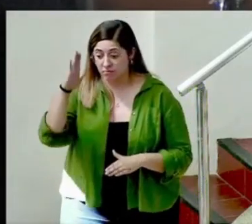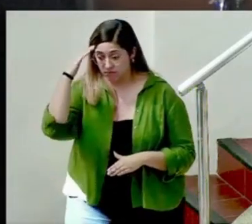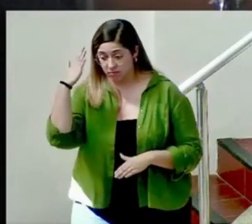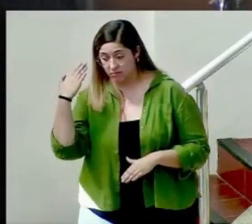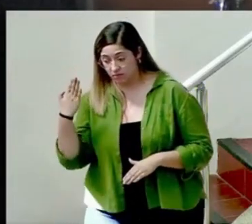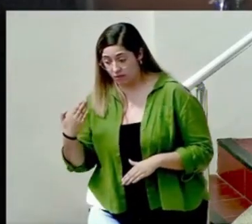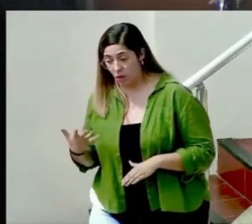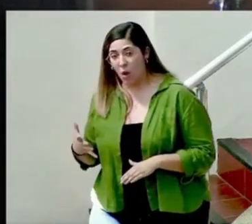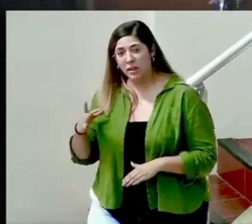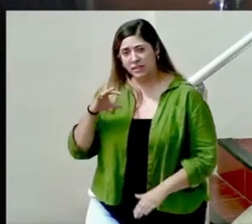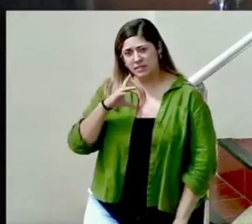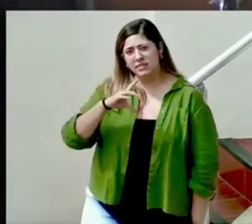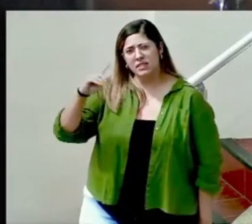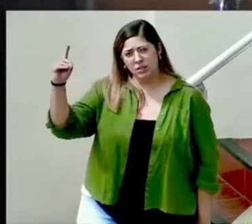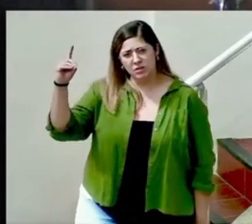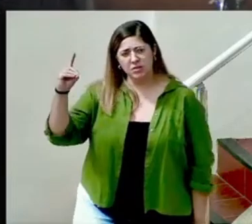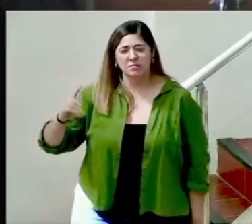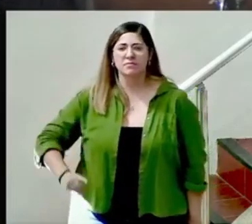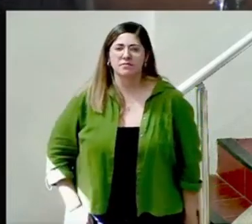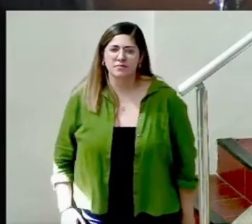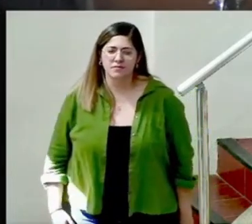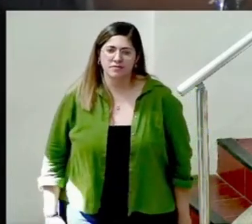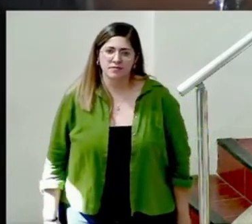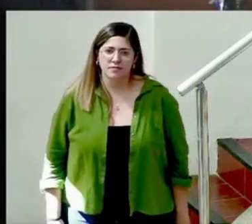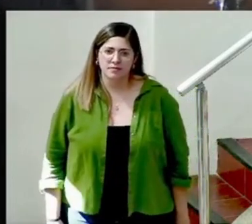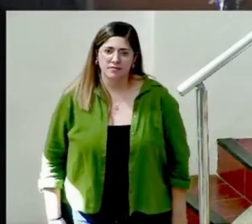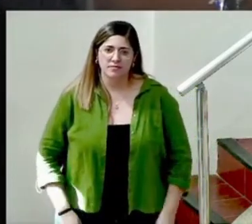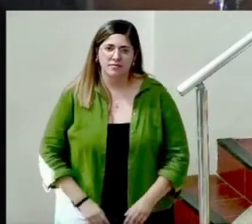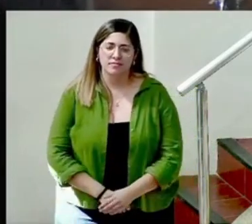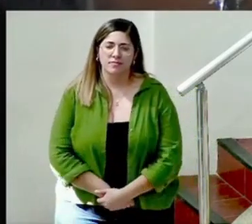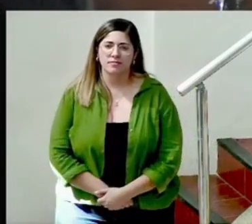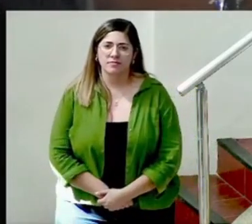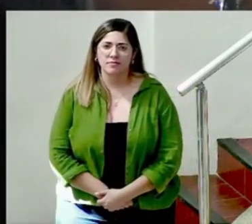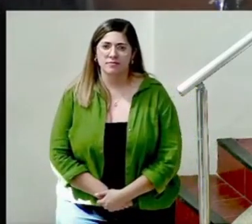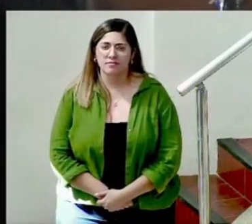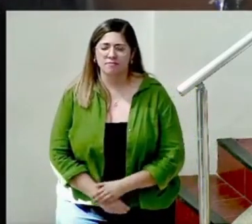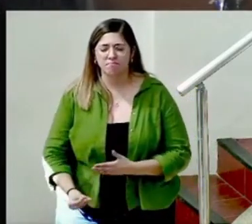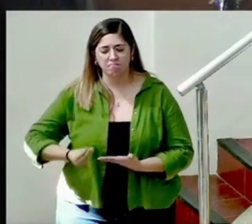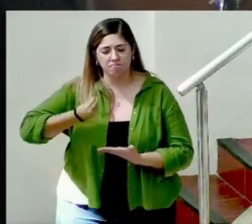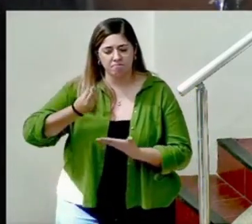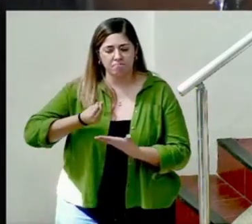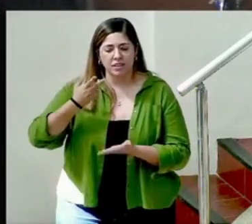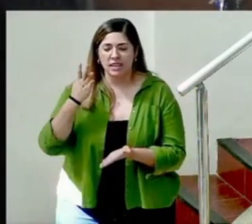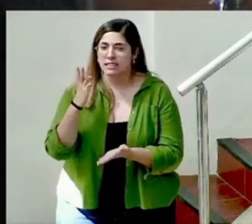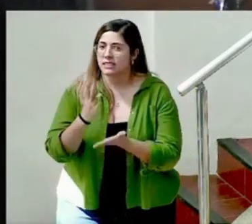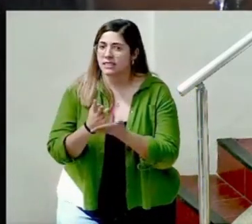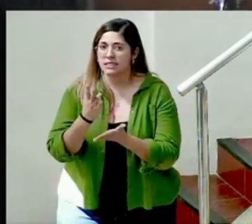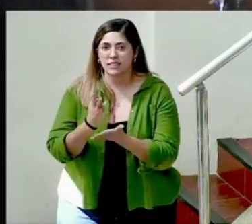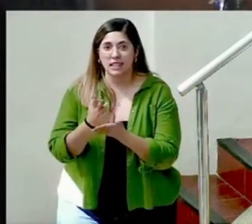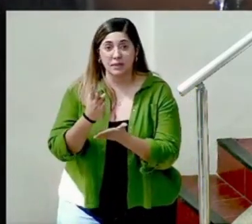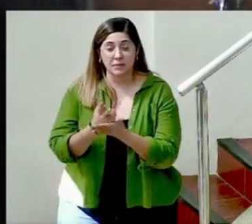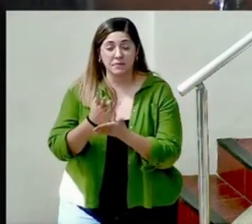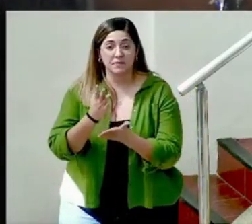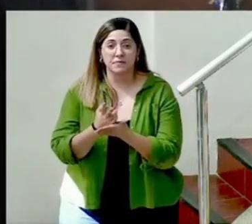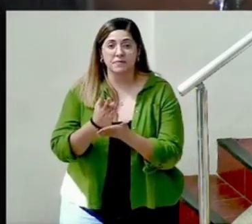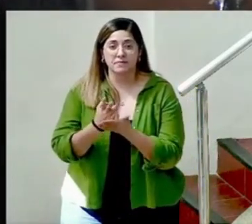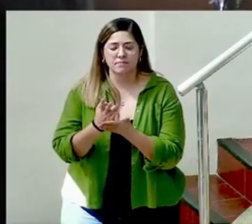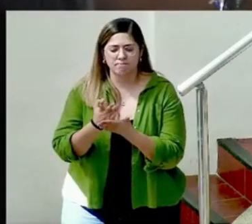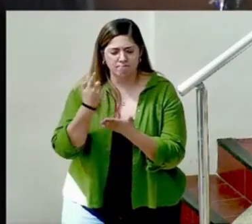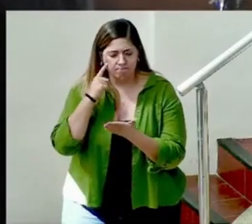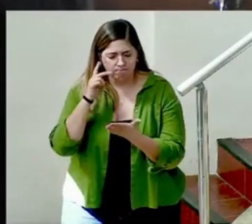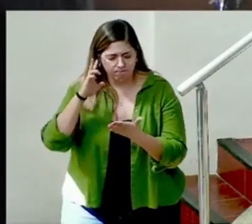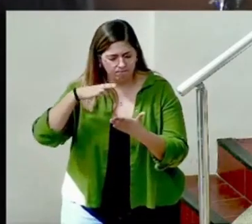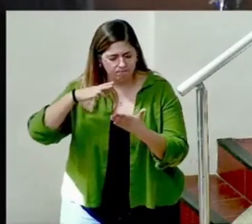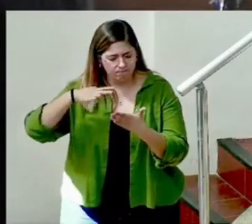do meu Deus? Os meus passos devem ser constantemente